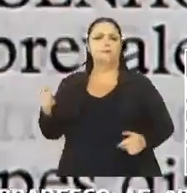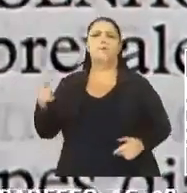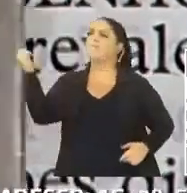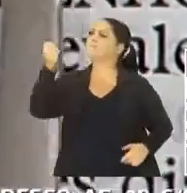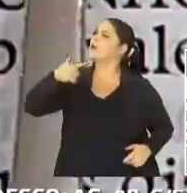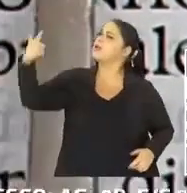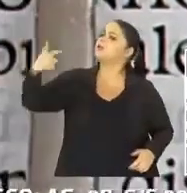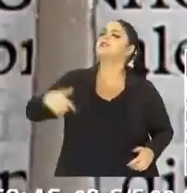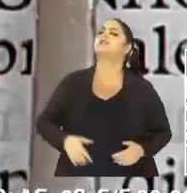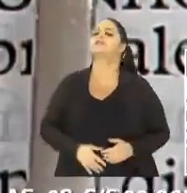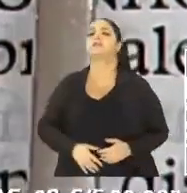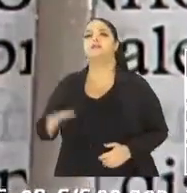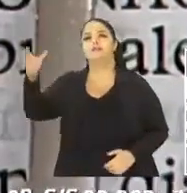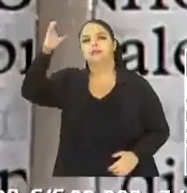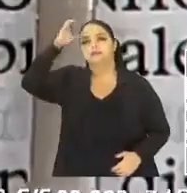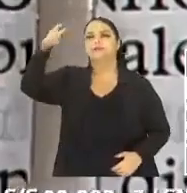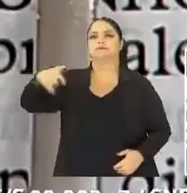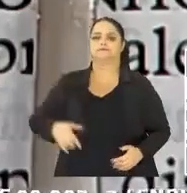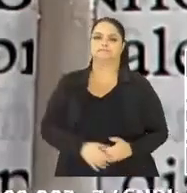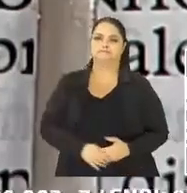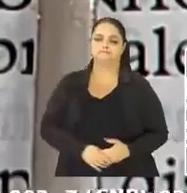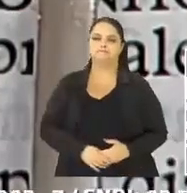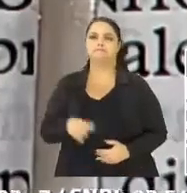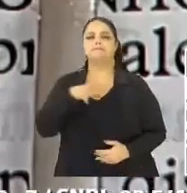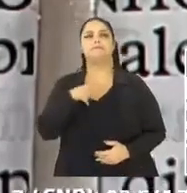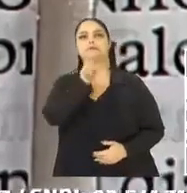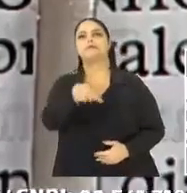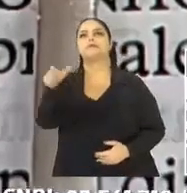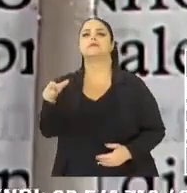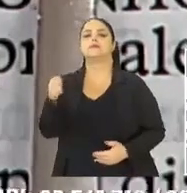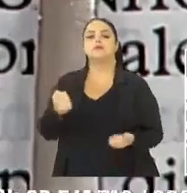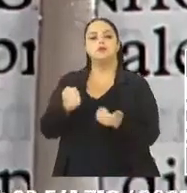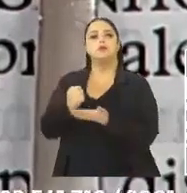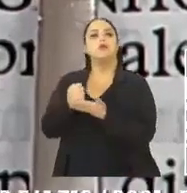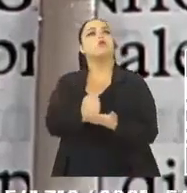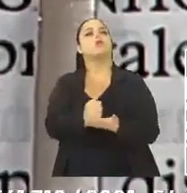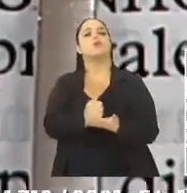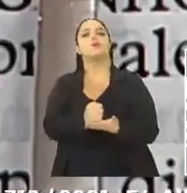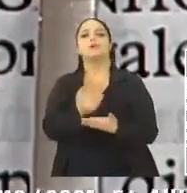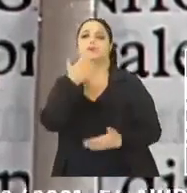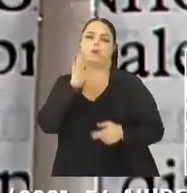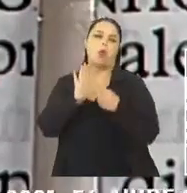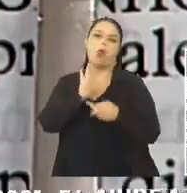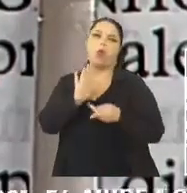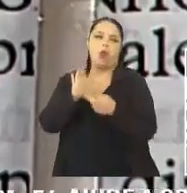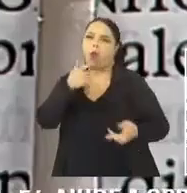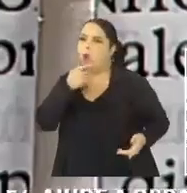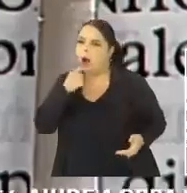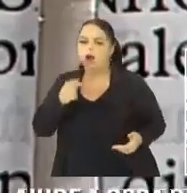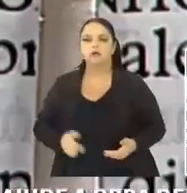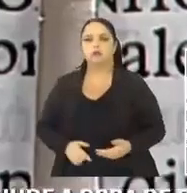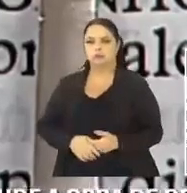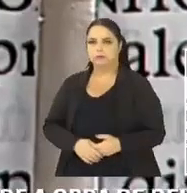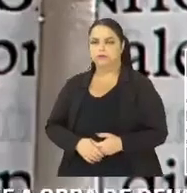Além de ti. Olha que consciência. Tem muita gente se apoiando em homens, em promessas de homens,